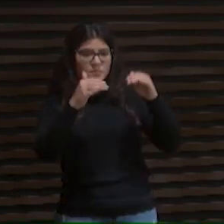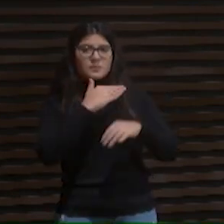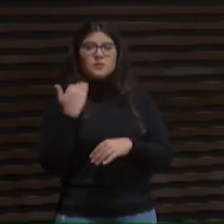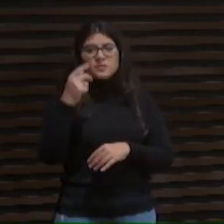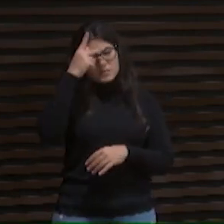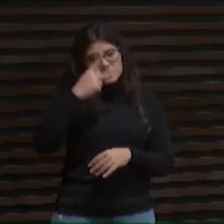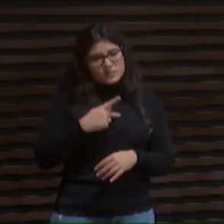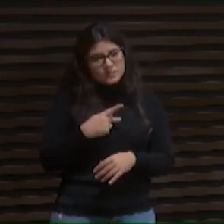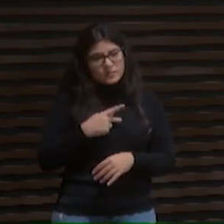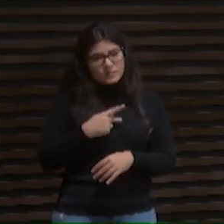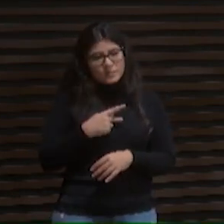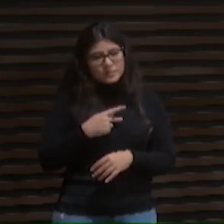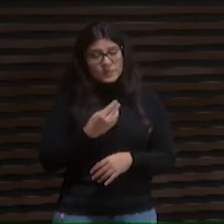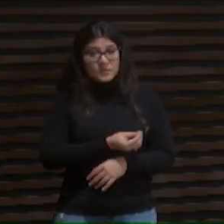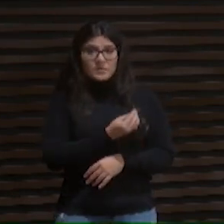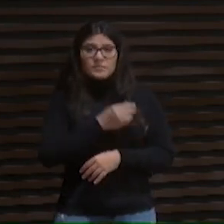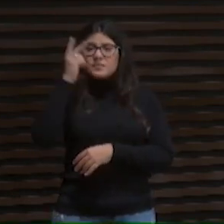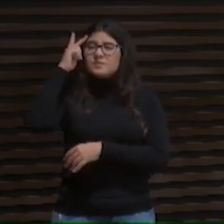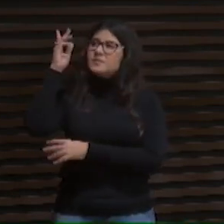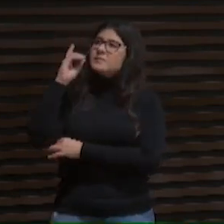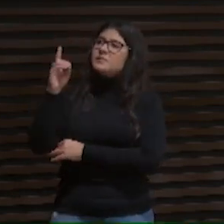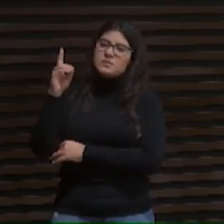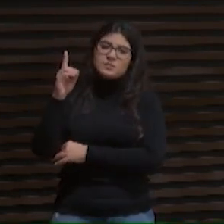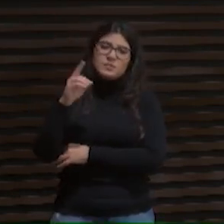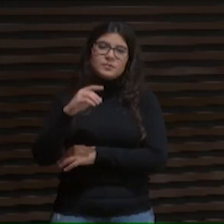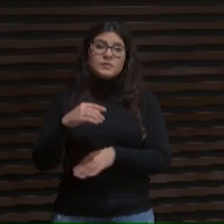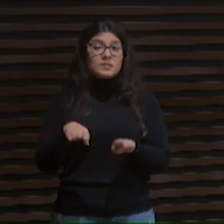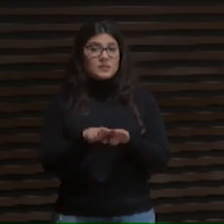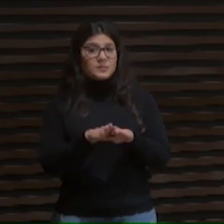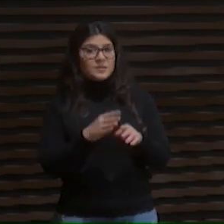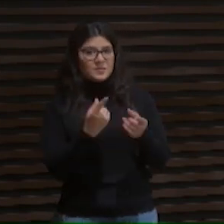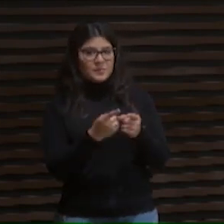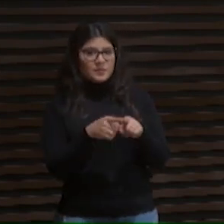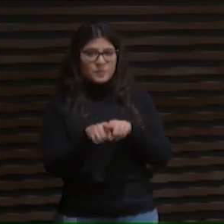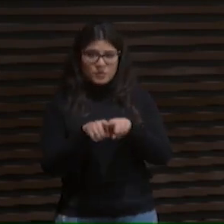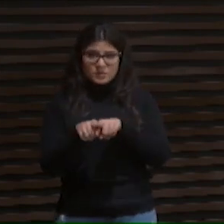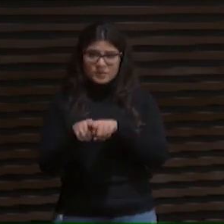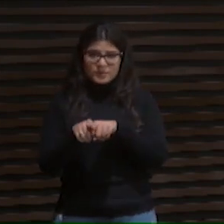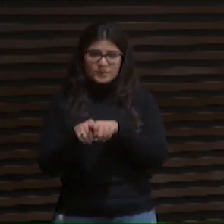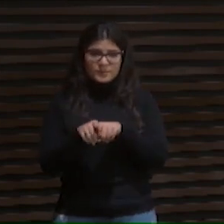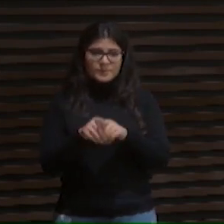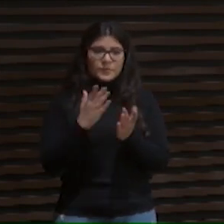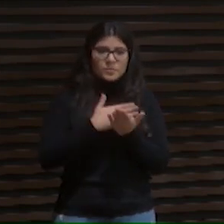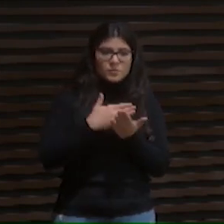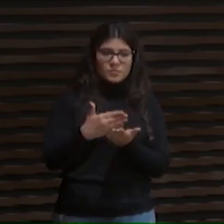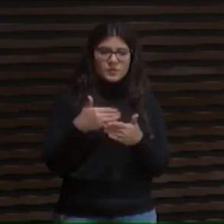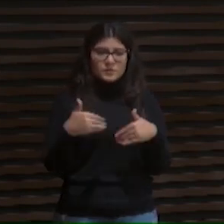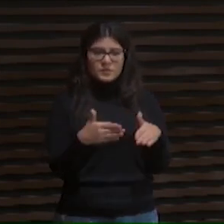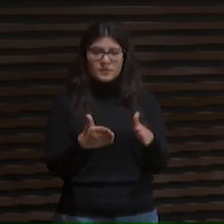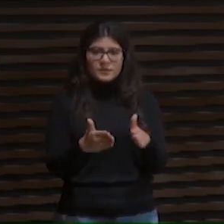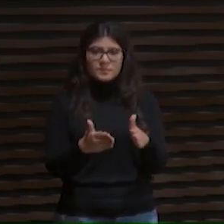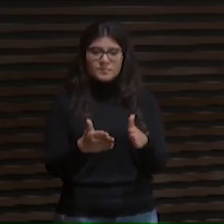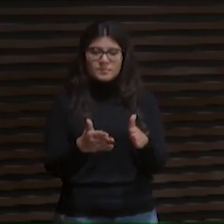si mesmo e viver para Deus e para o próximo, vem o início da trajetória, a